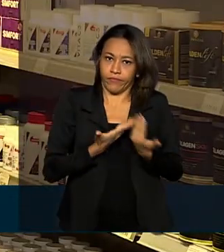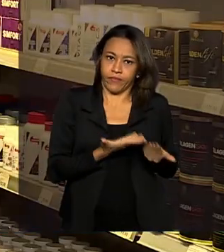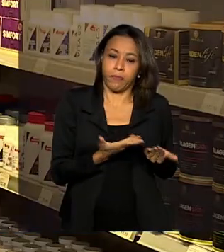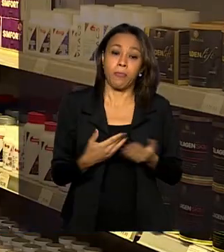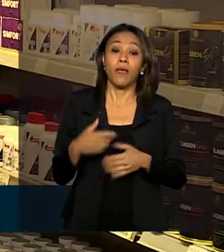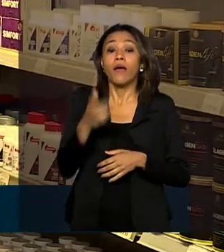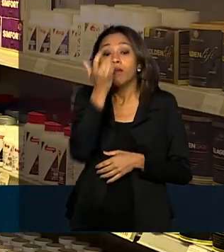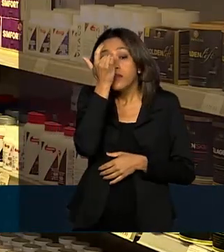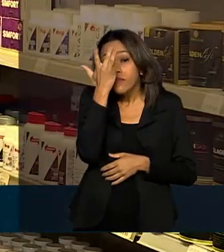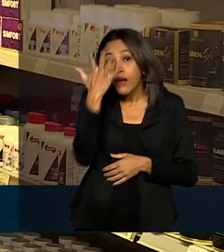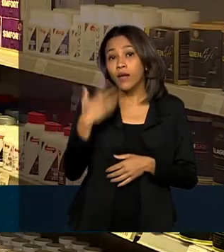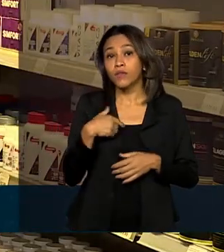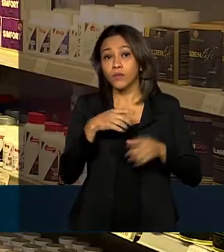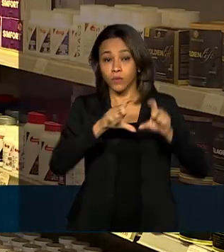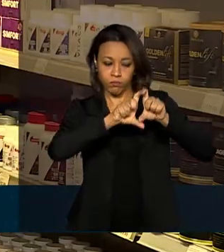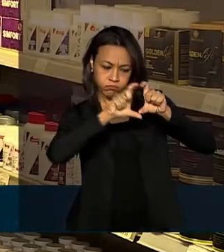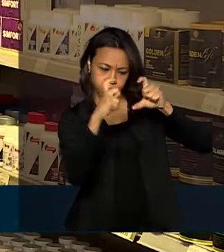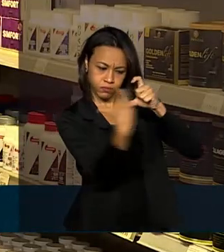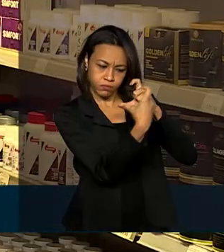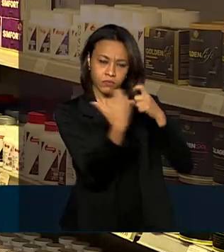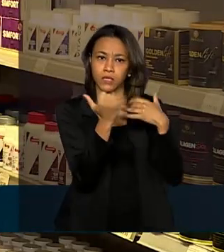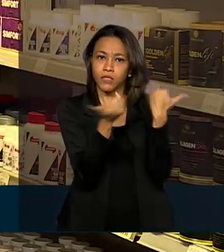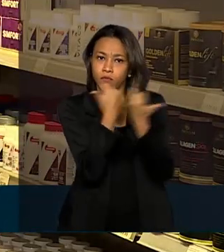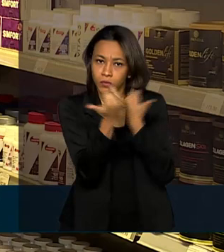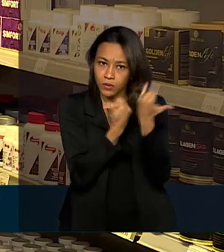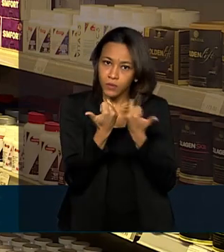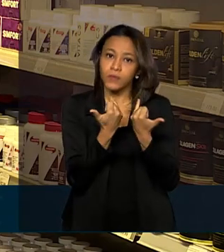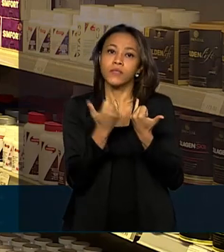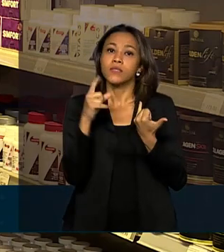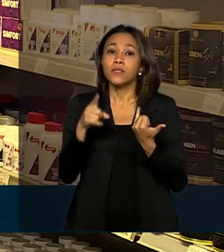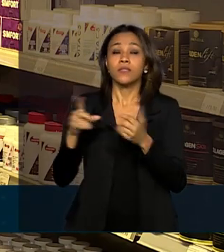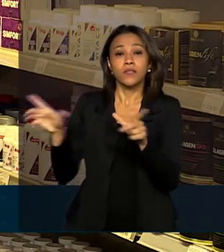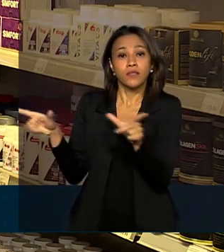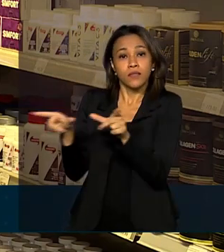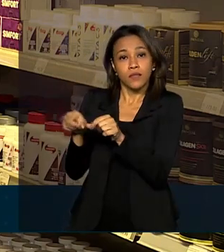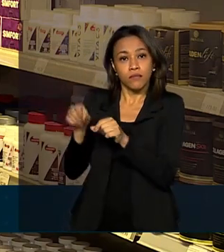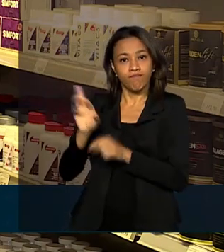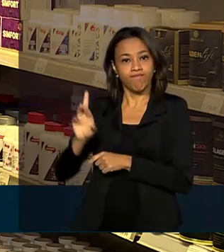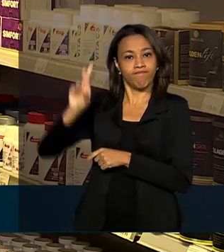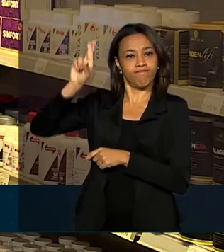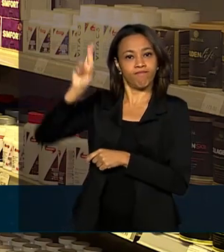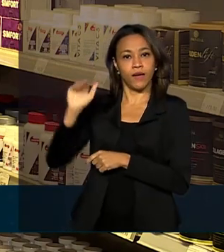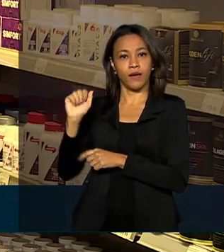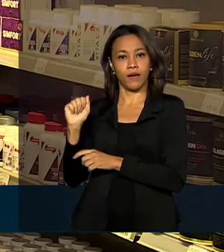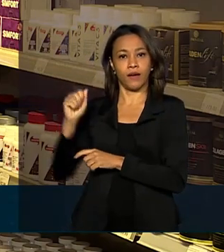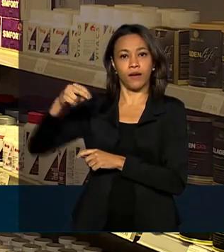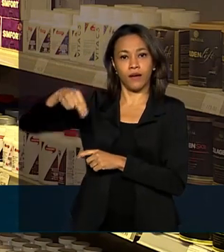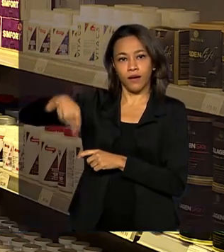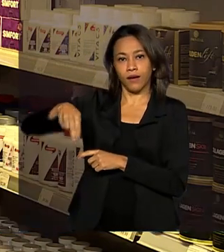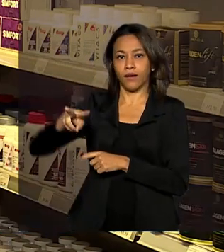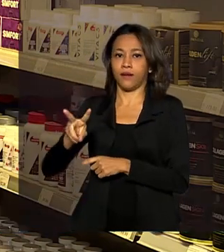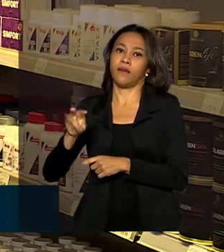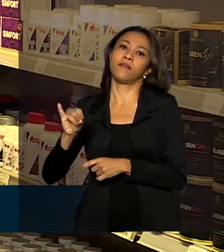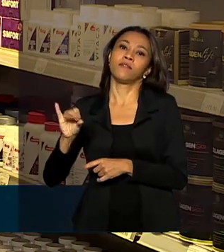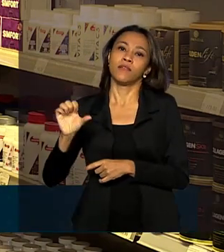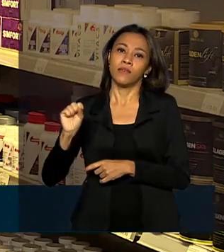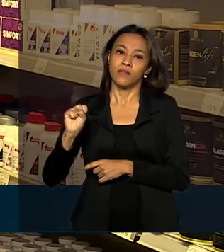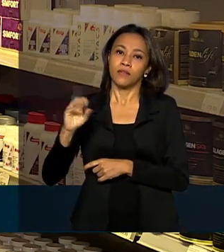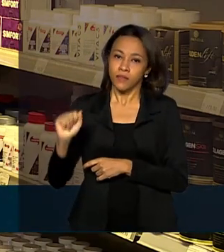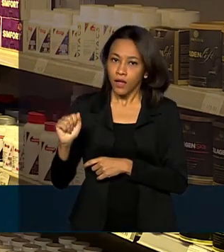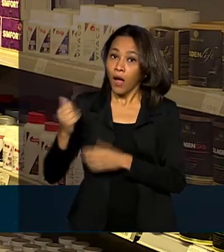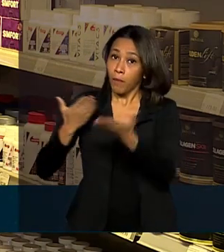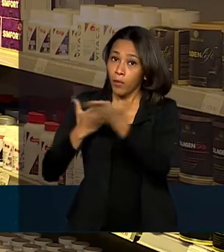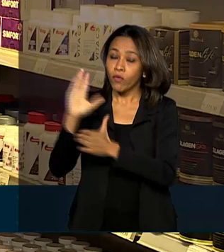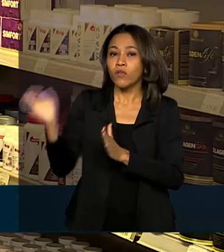compreensão das informações nutricionais pelo consumidor, a Agência Nacional de Vigilância Sanitária, Anvisa, aprovou novas